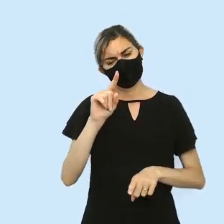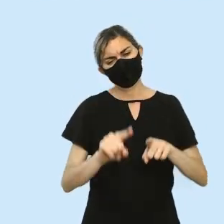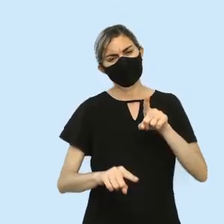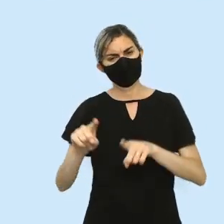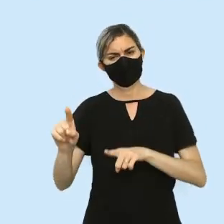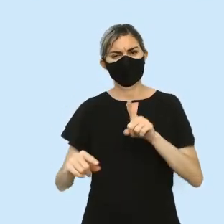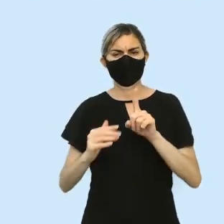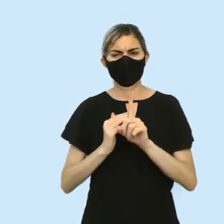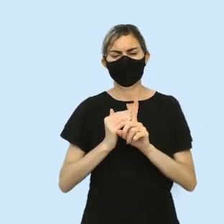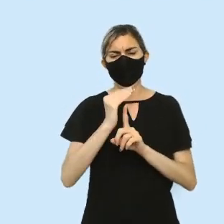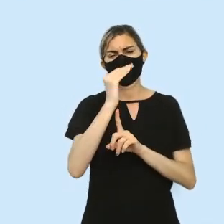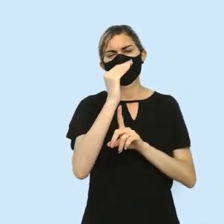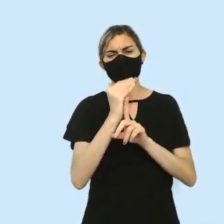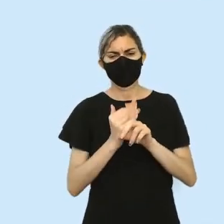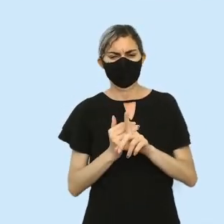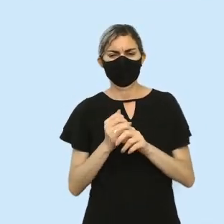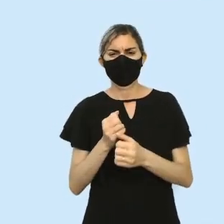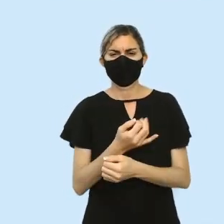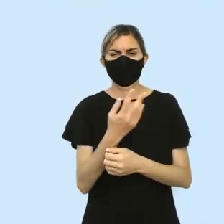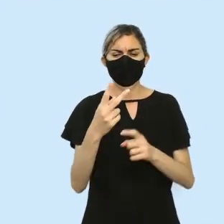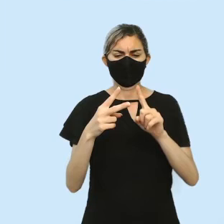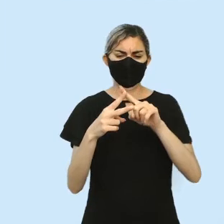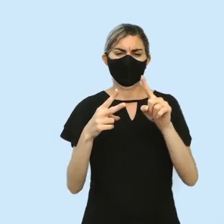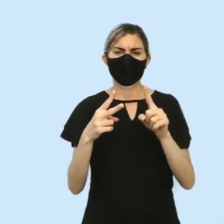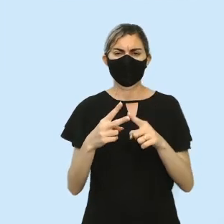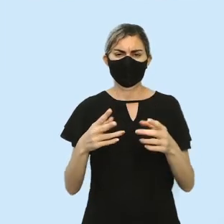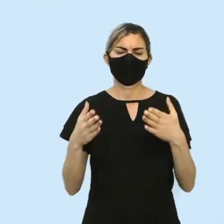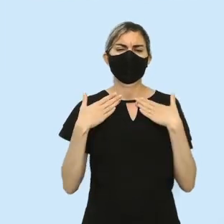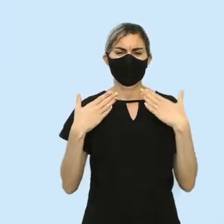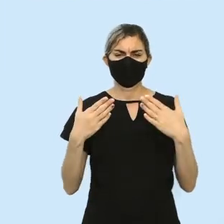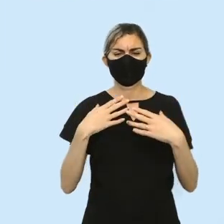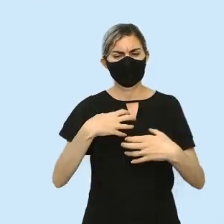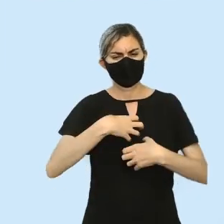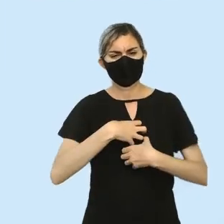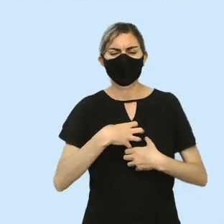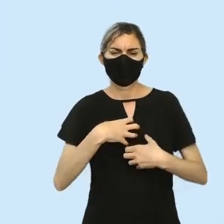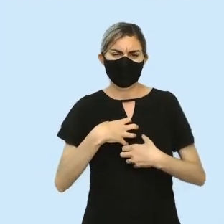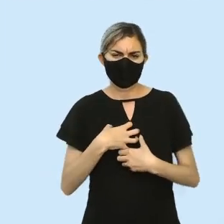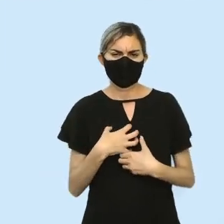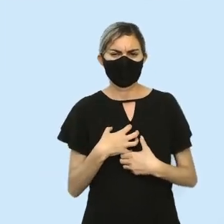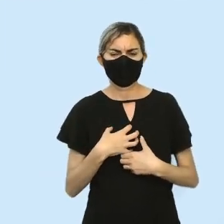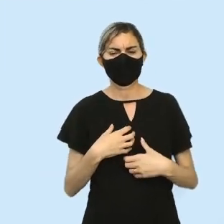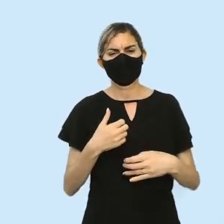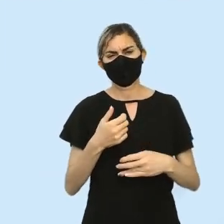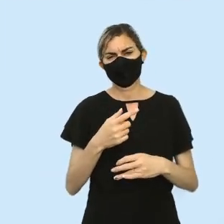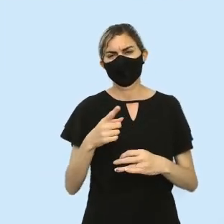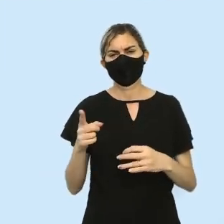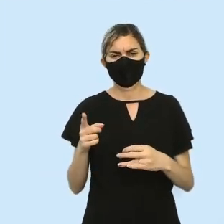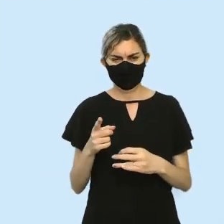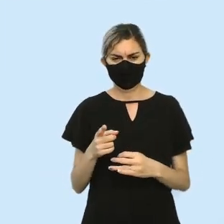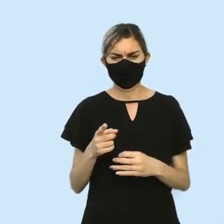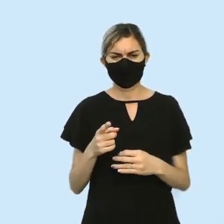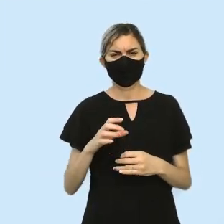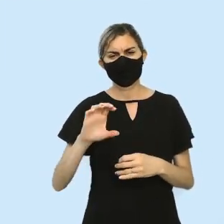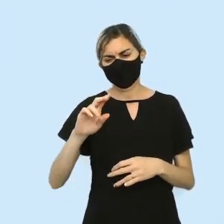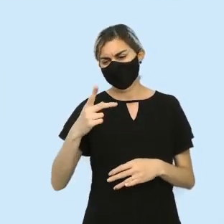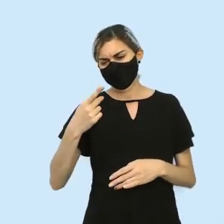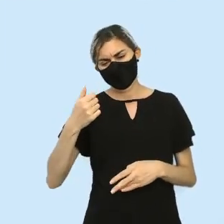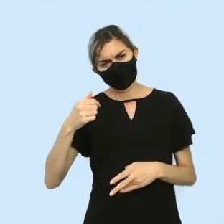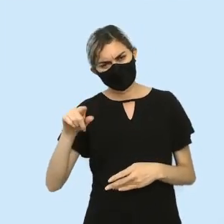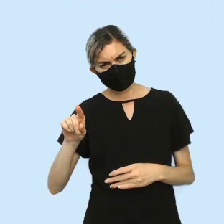variação de temperatura, são dois calores sensíveis. Macete para o